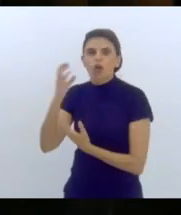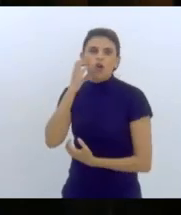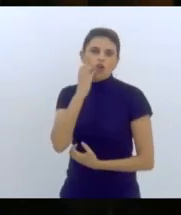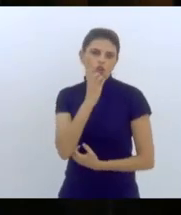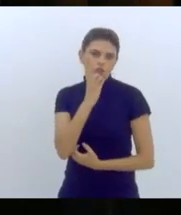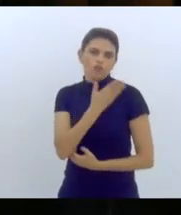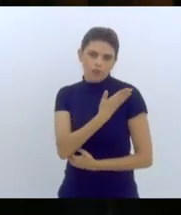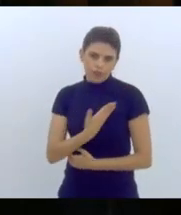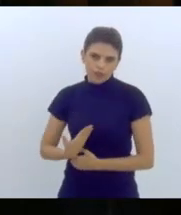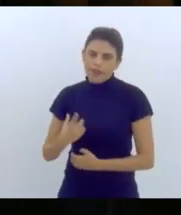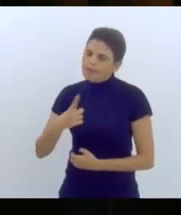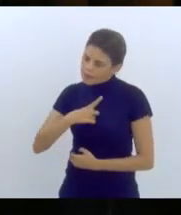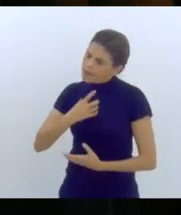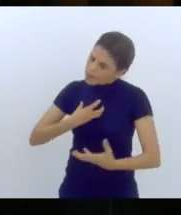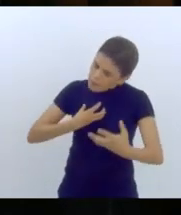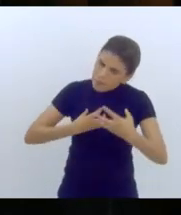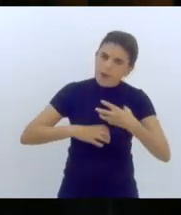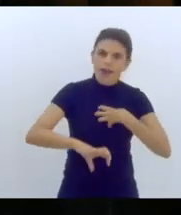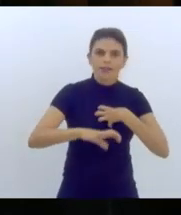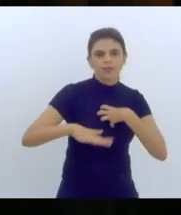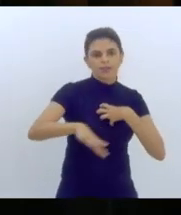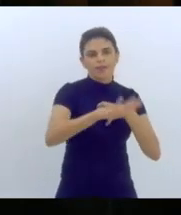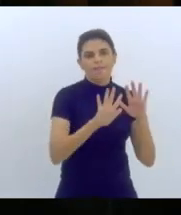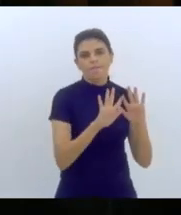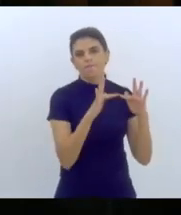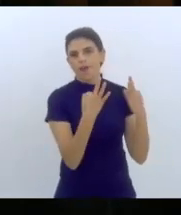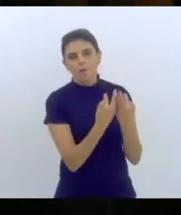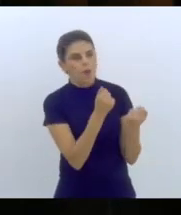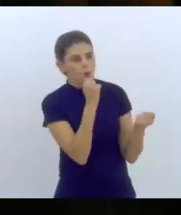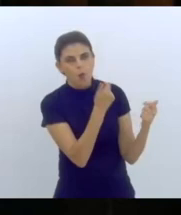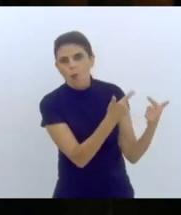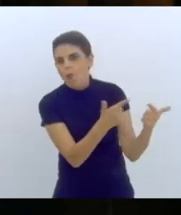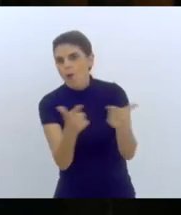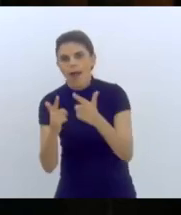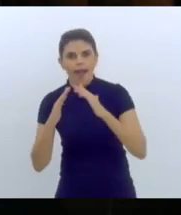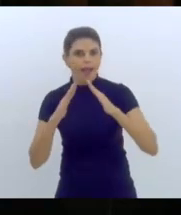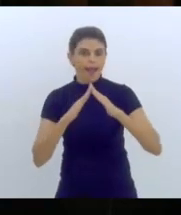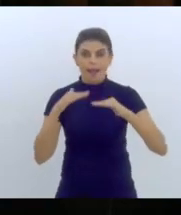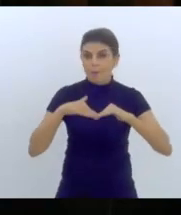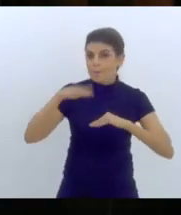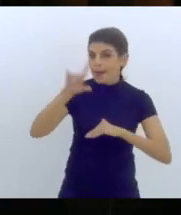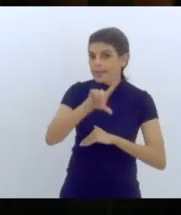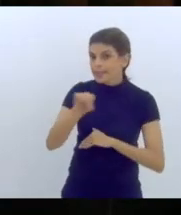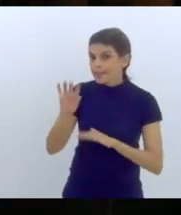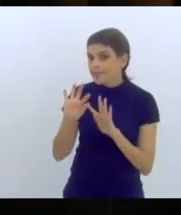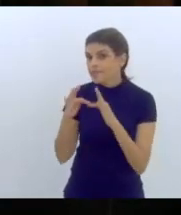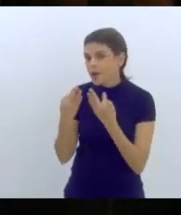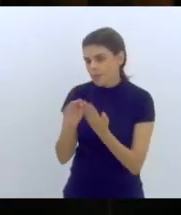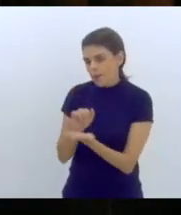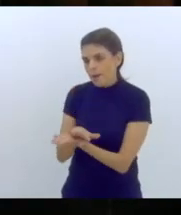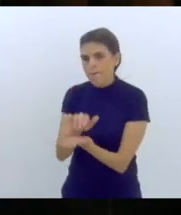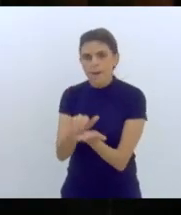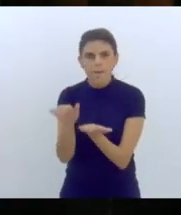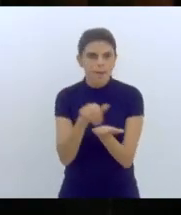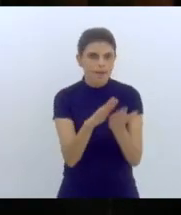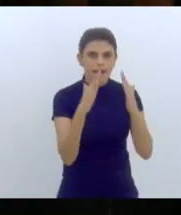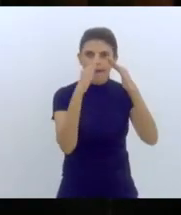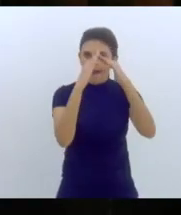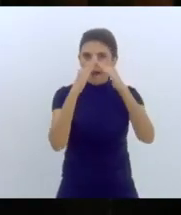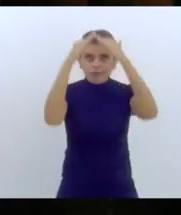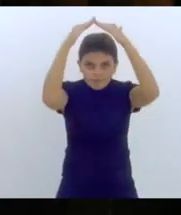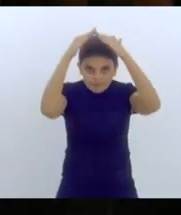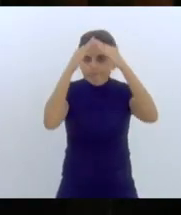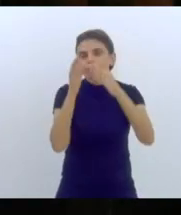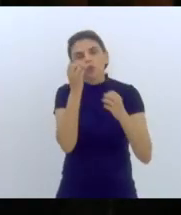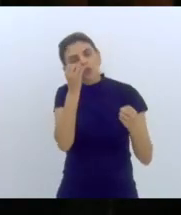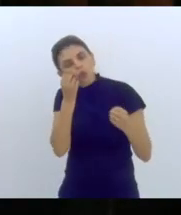mínimo de empatia com essas famílias hoje que não têm uma casa, um teto sobre si para poder